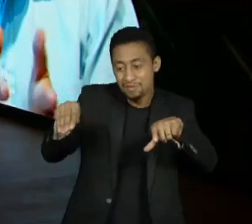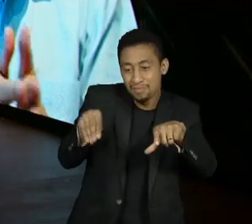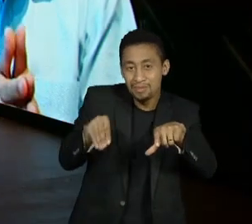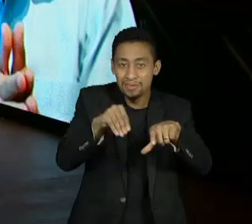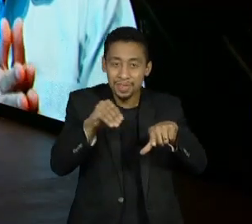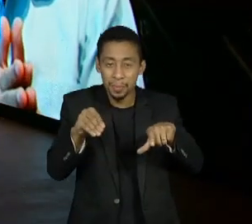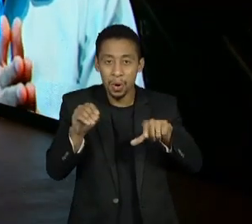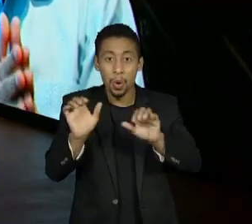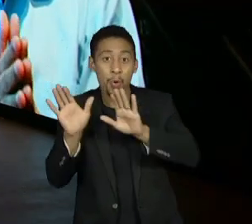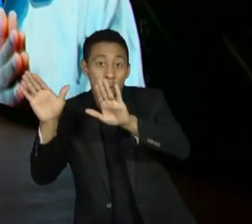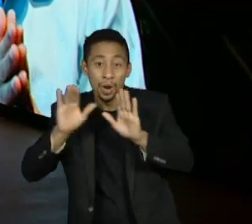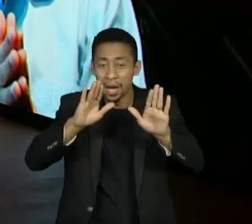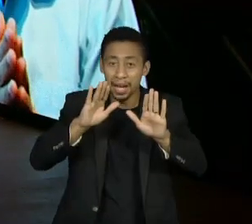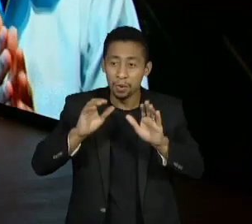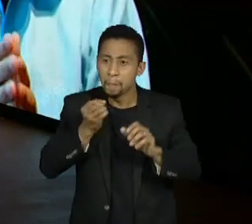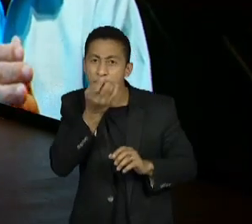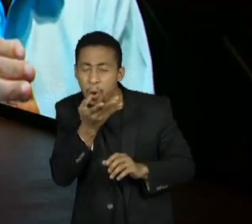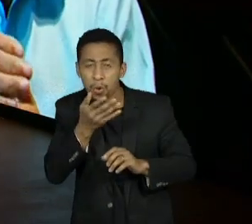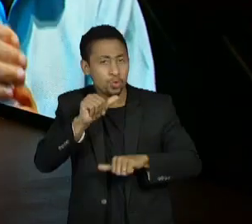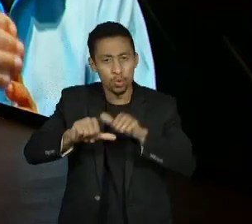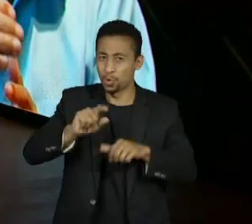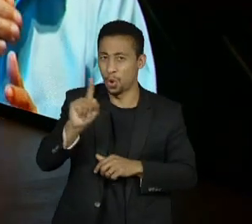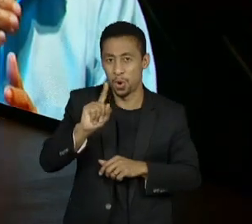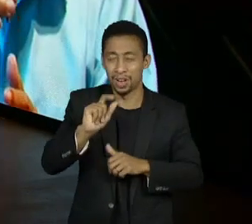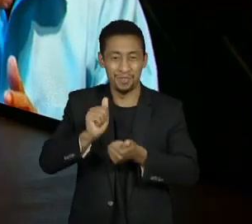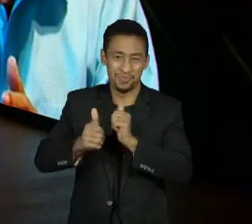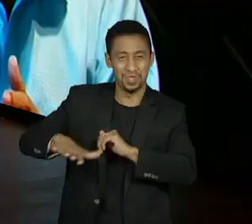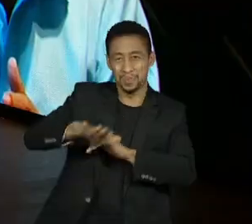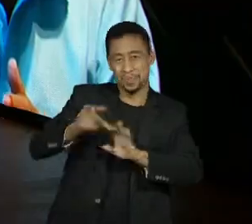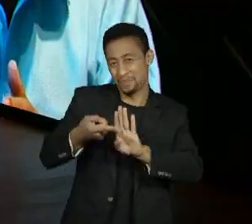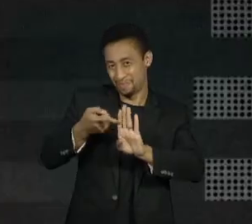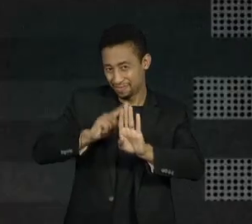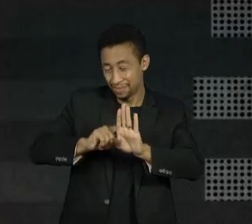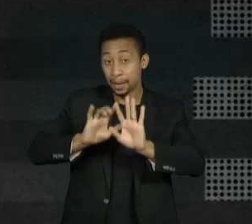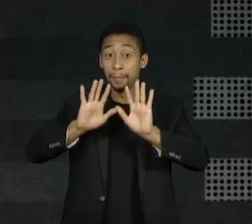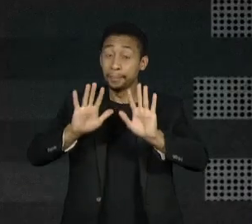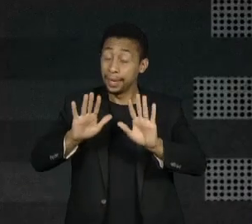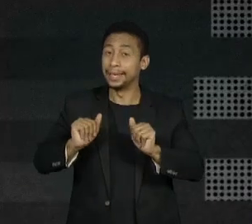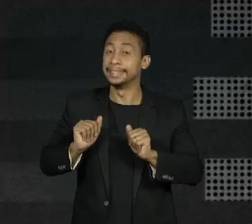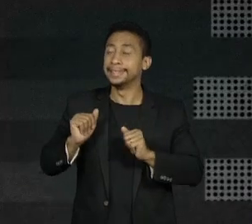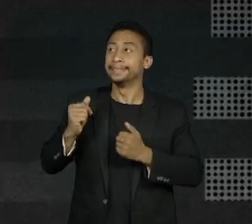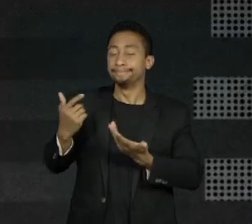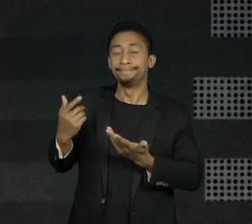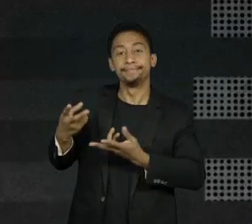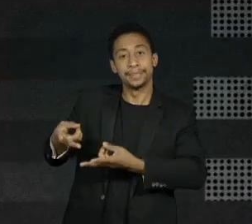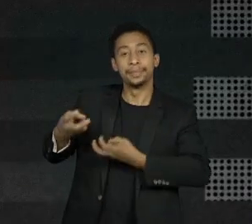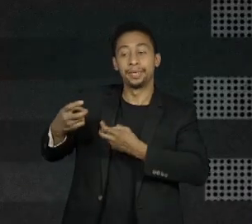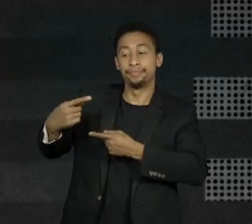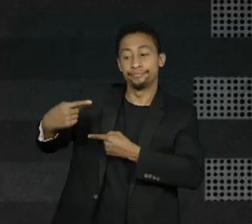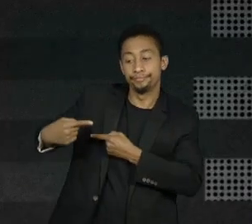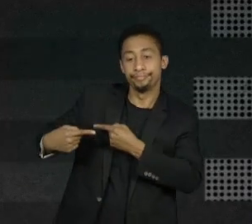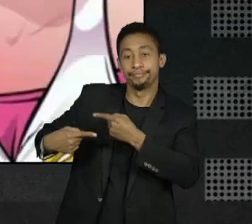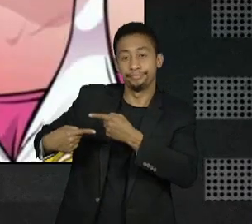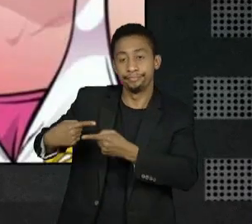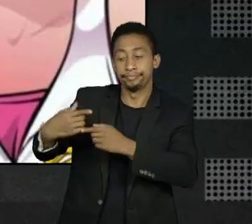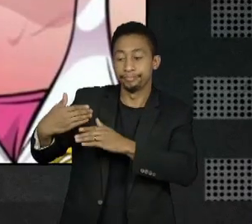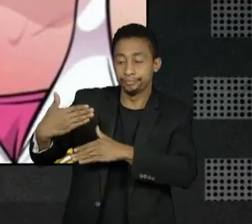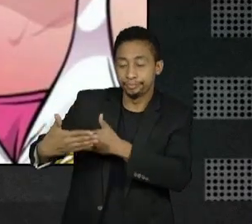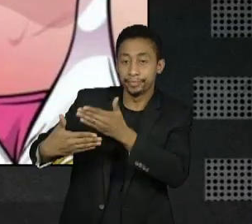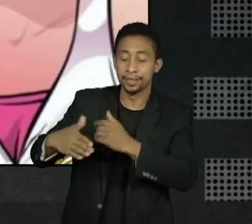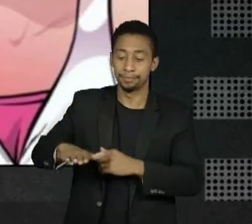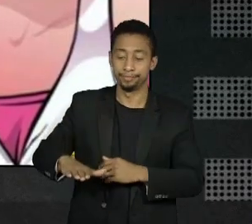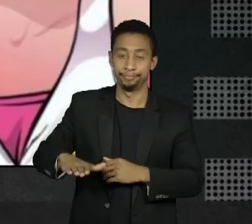sabia que eu estava precisando atender a geração que estava largando a história infantil e indo